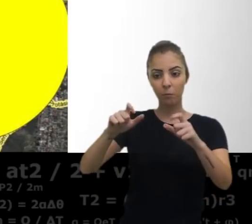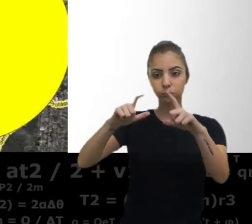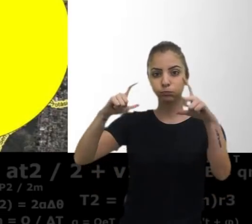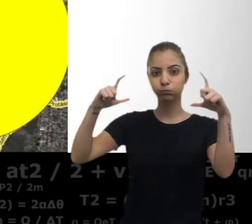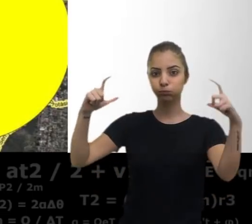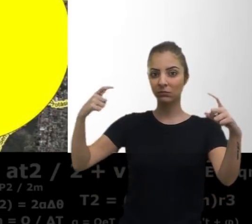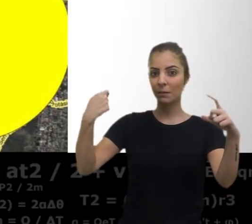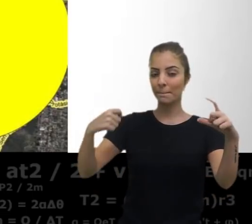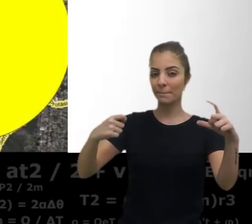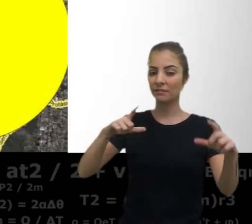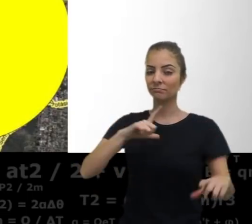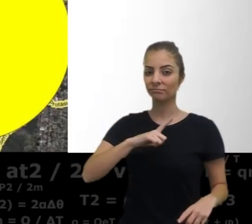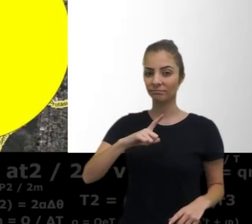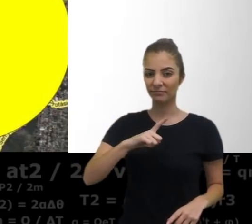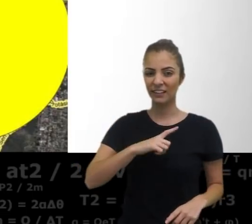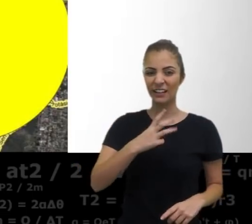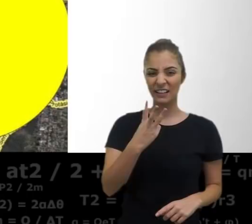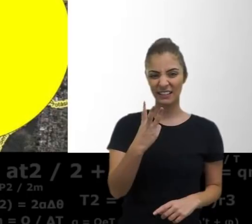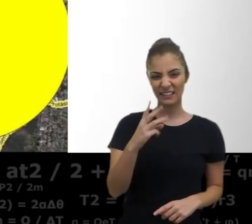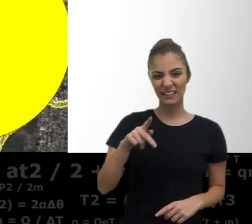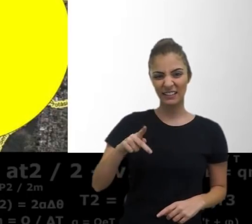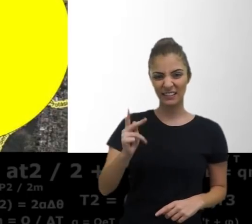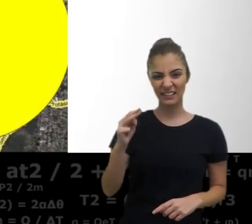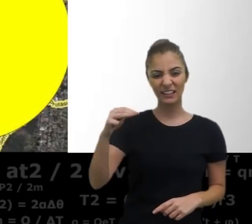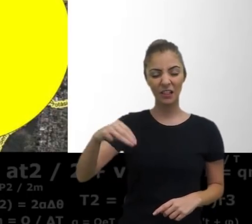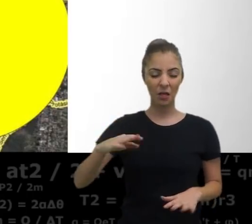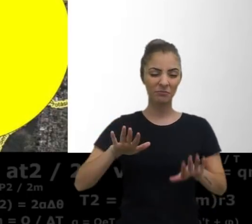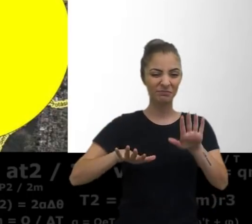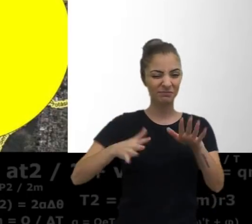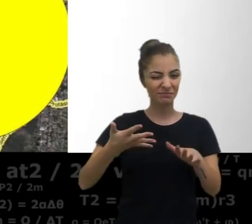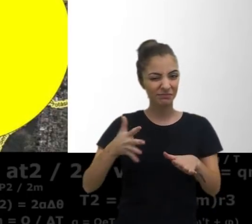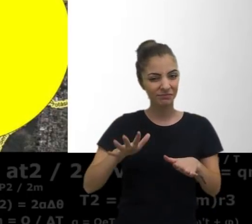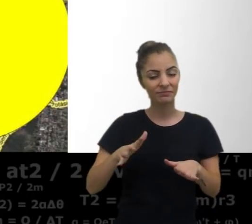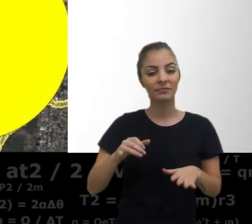raio de Schwarzschild, se eu quisesse transformar o Sol num buraco negro.